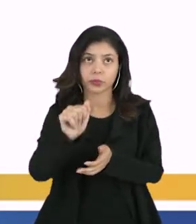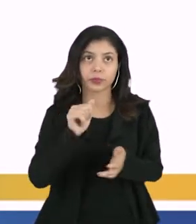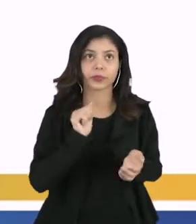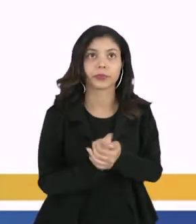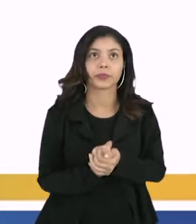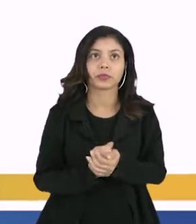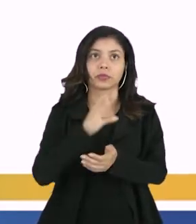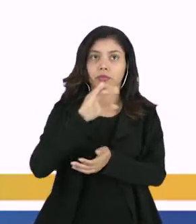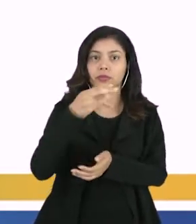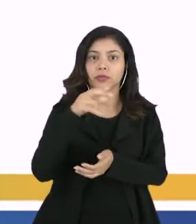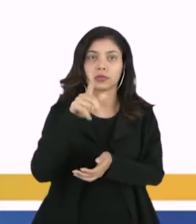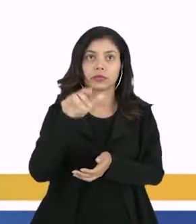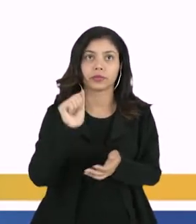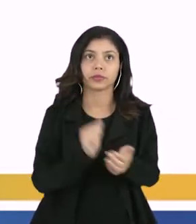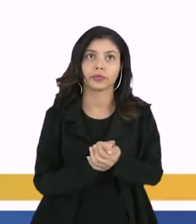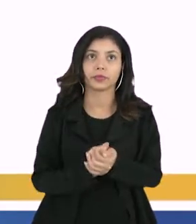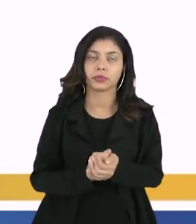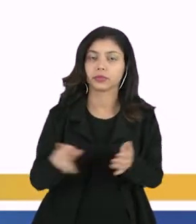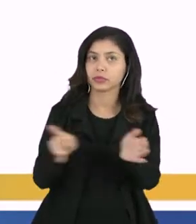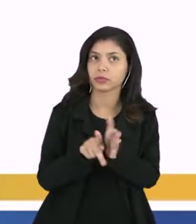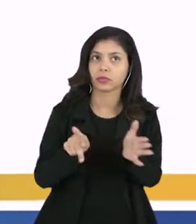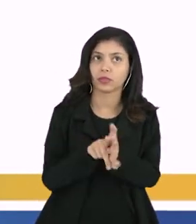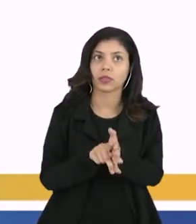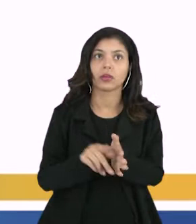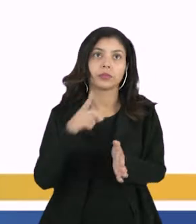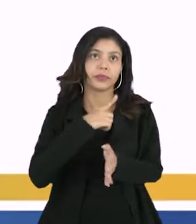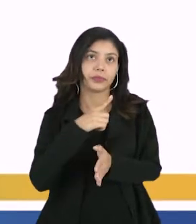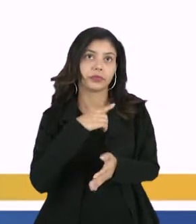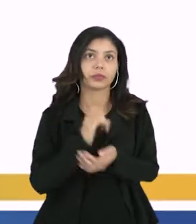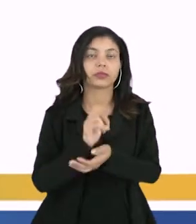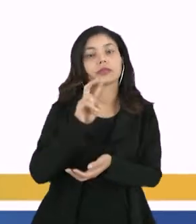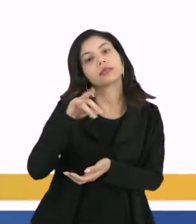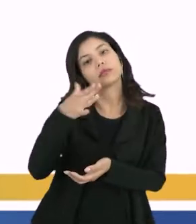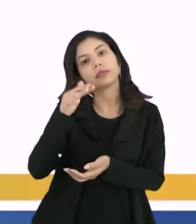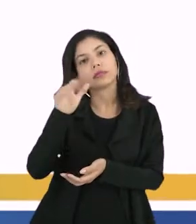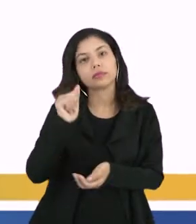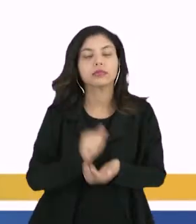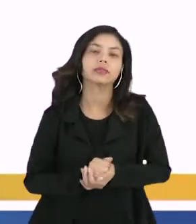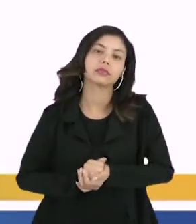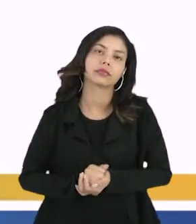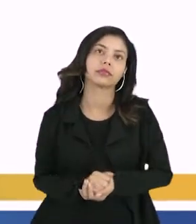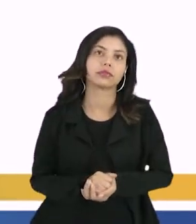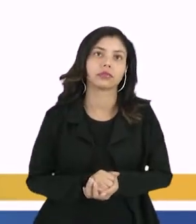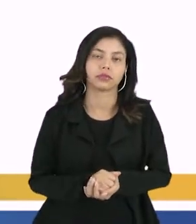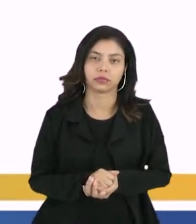imprópria. E composição, que eu tenho por justa composição, e aglutinação.